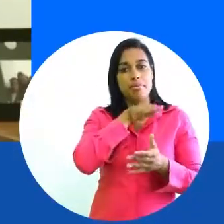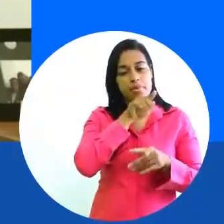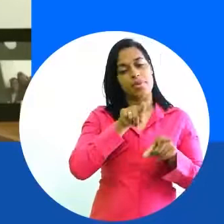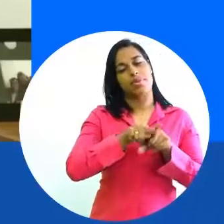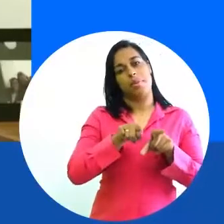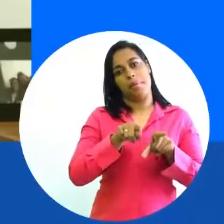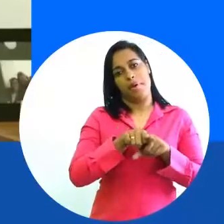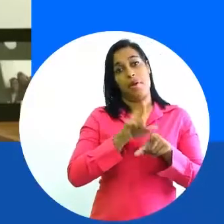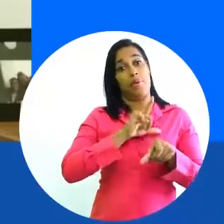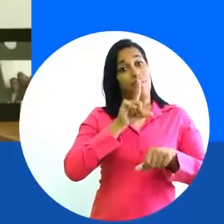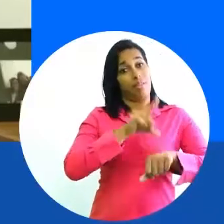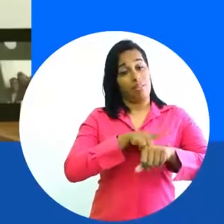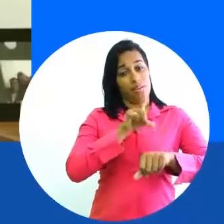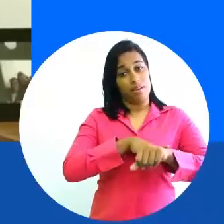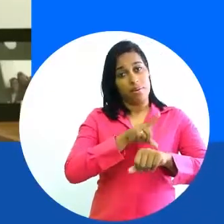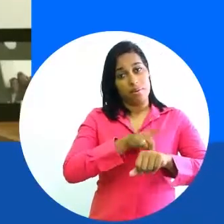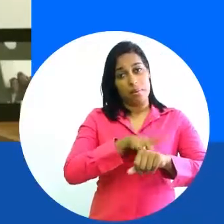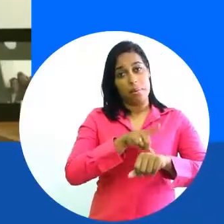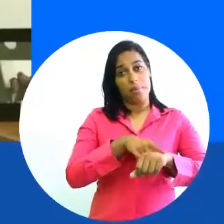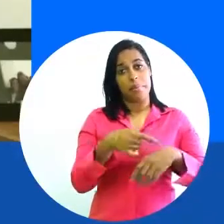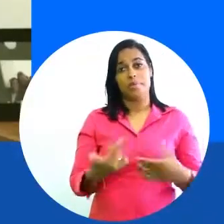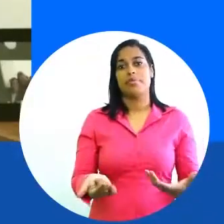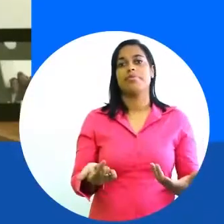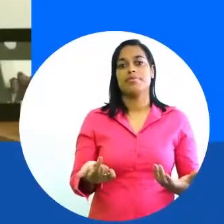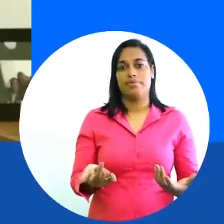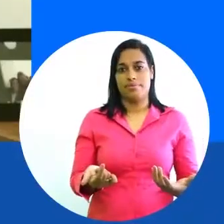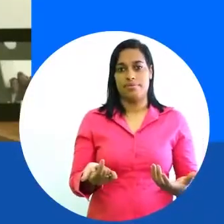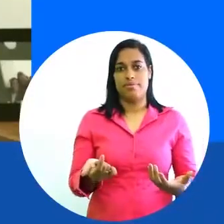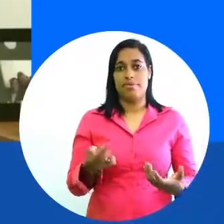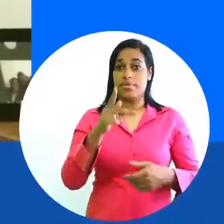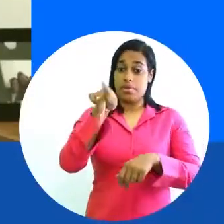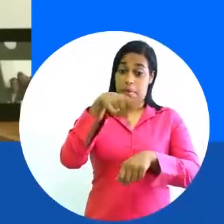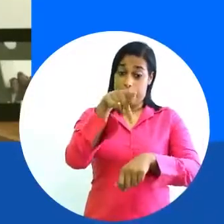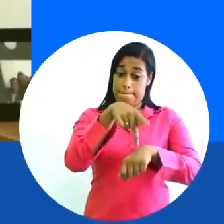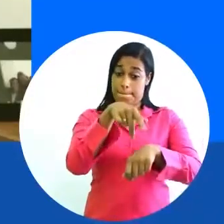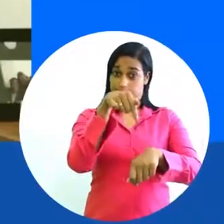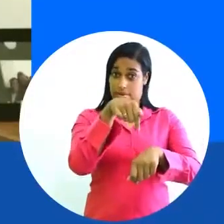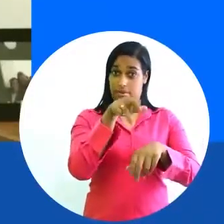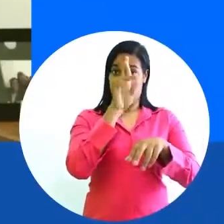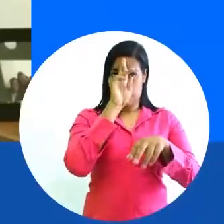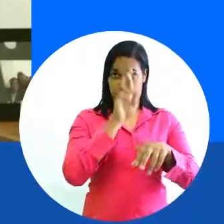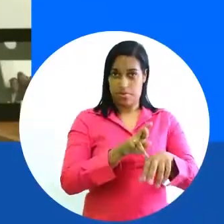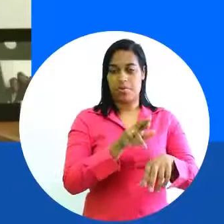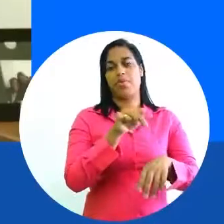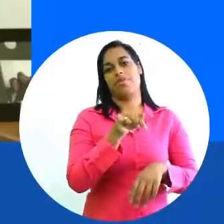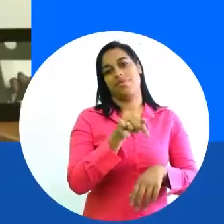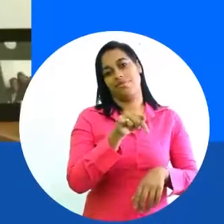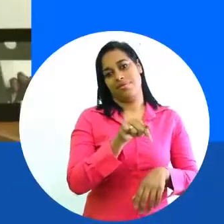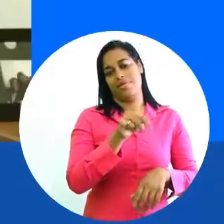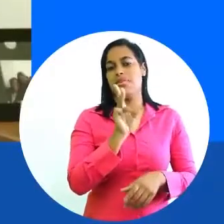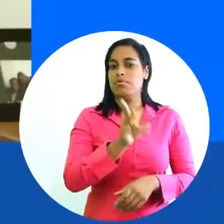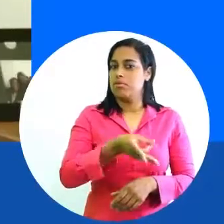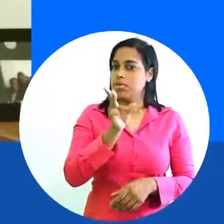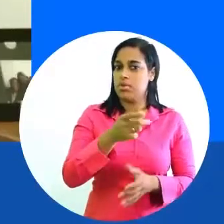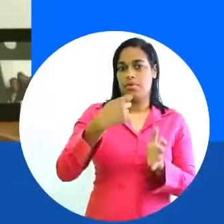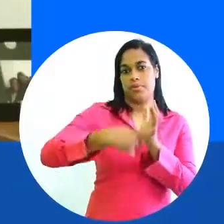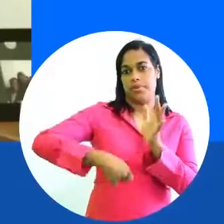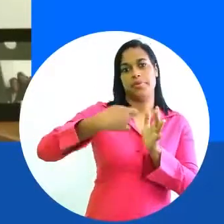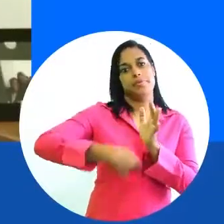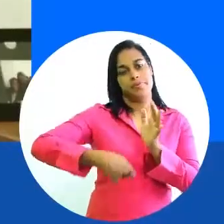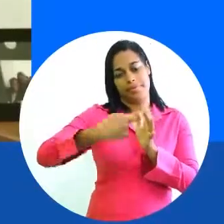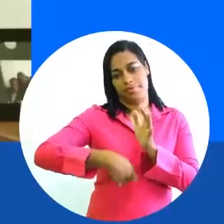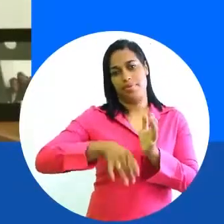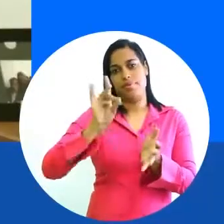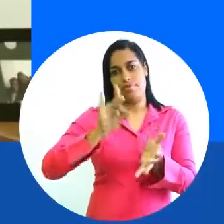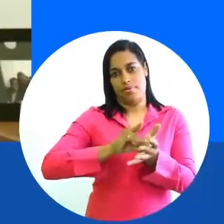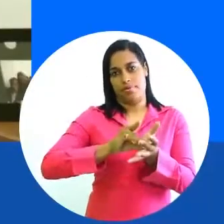sabe pelo menos da pátria que ele respeita, e por isso ele cumpre com todas as obrigações.